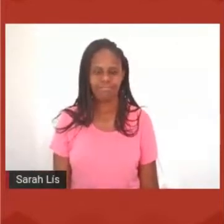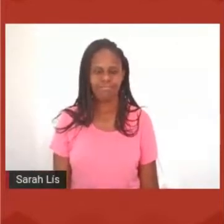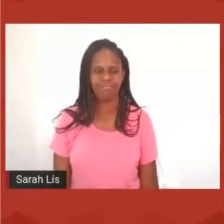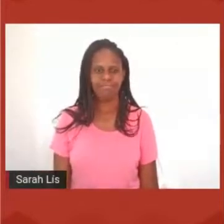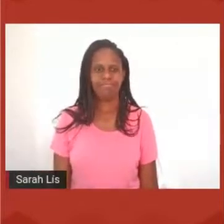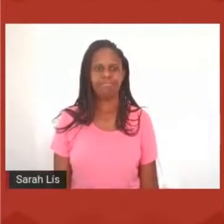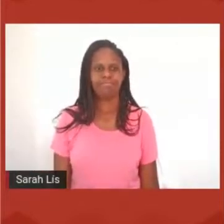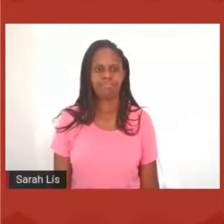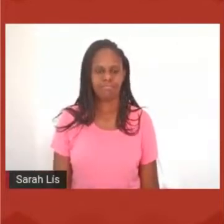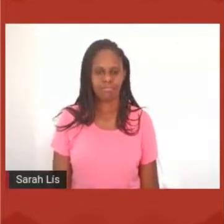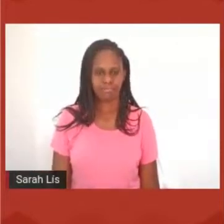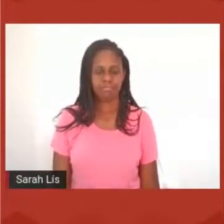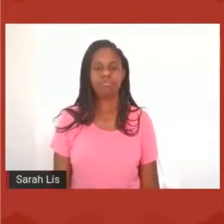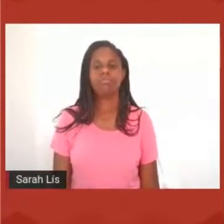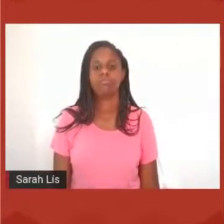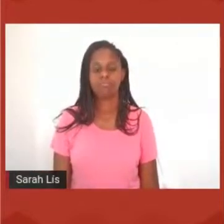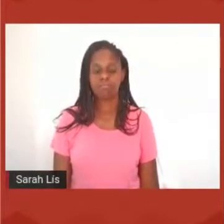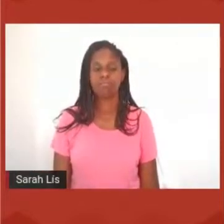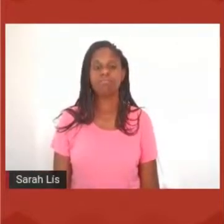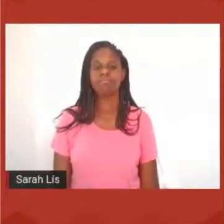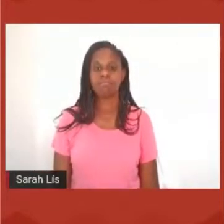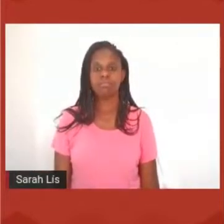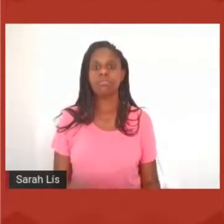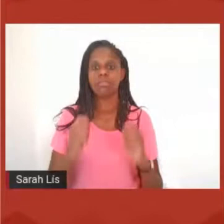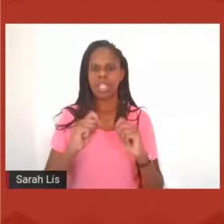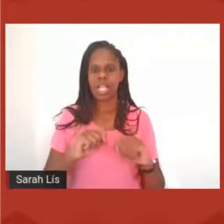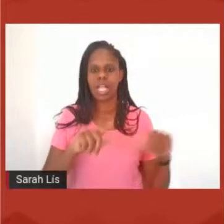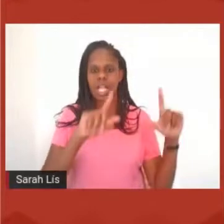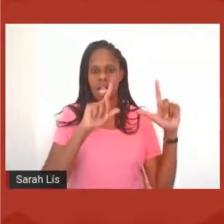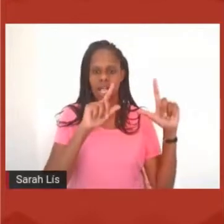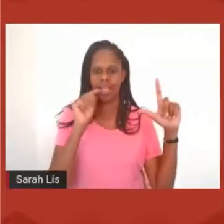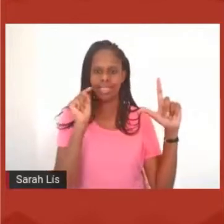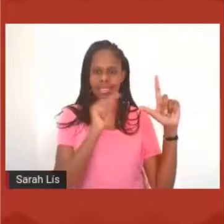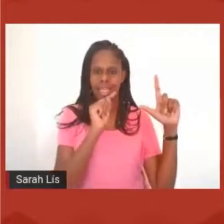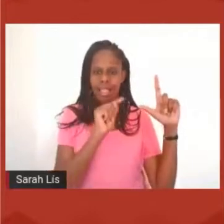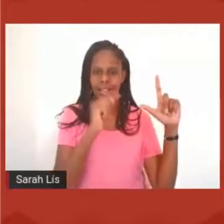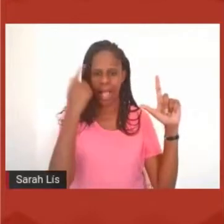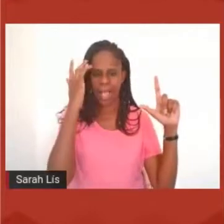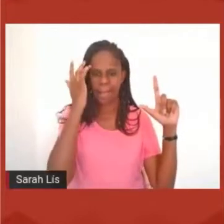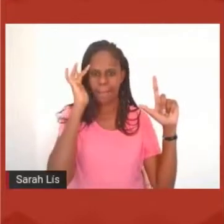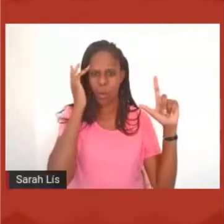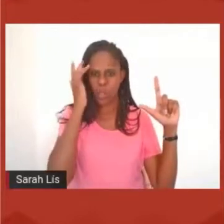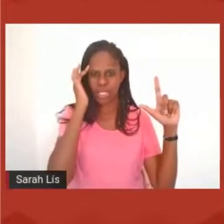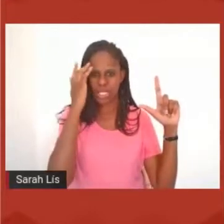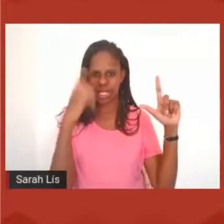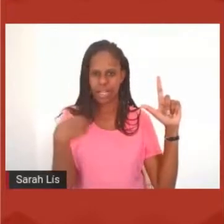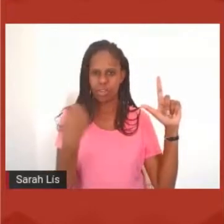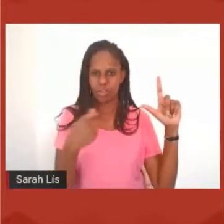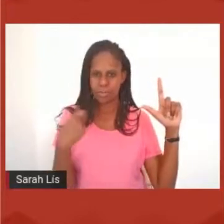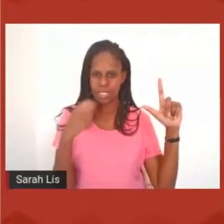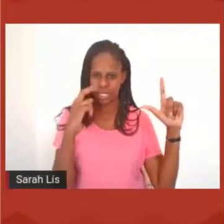A gente deveria passar para a tela das hipóteses?